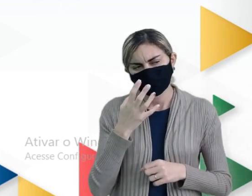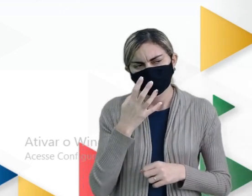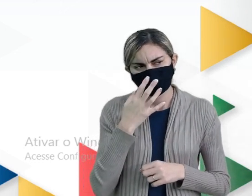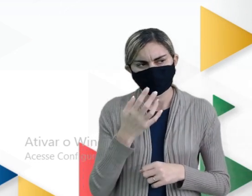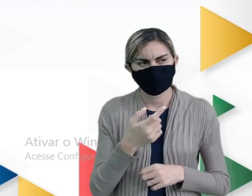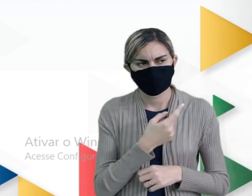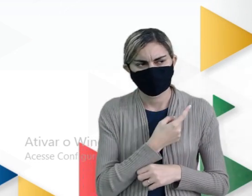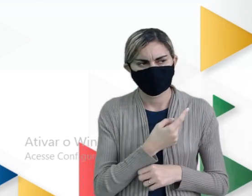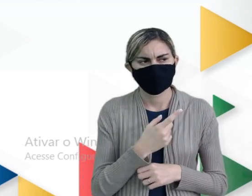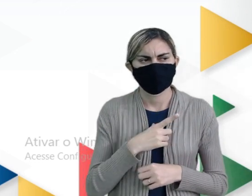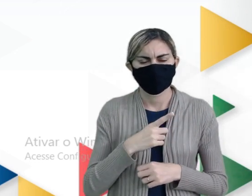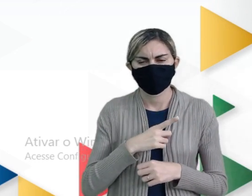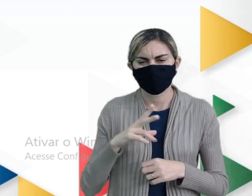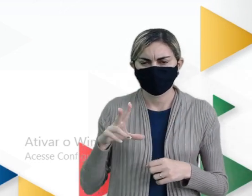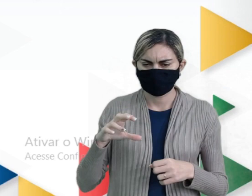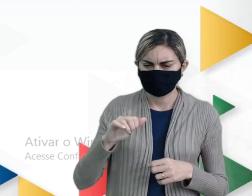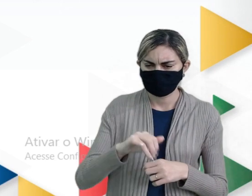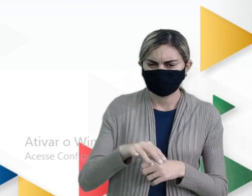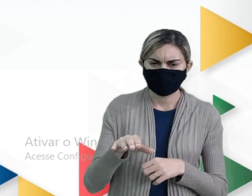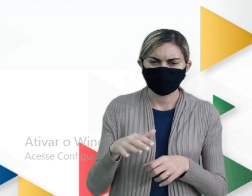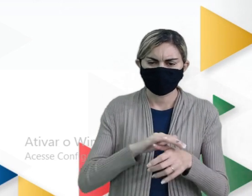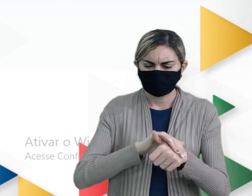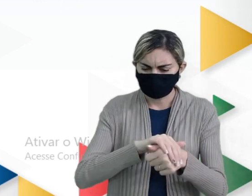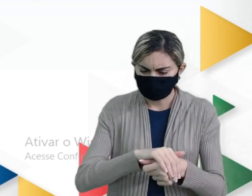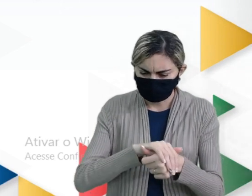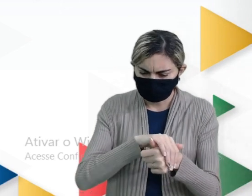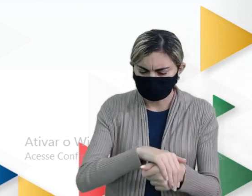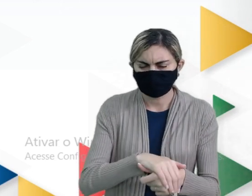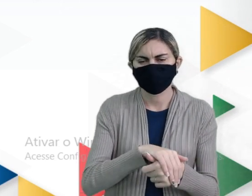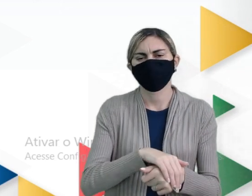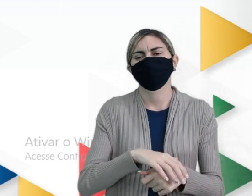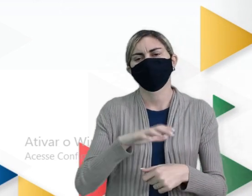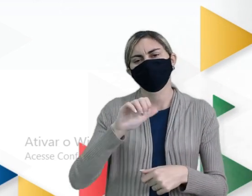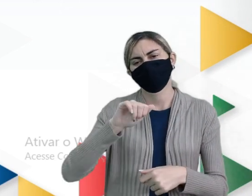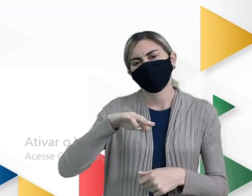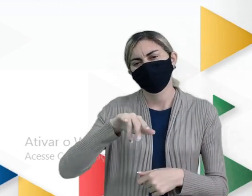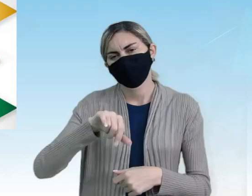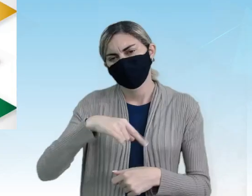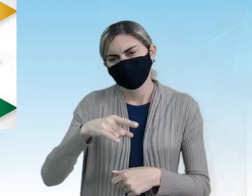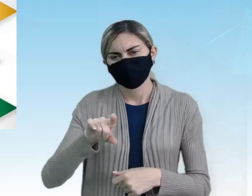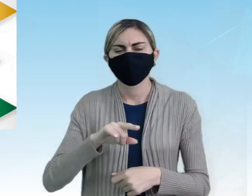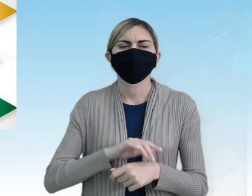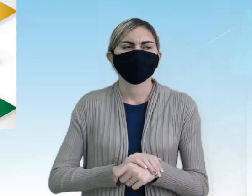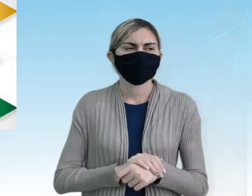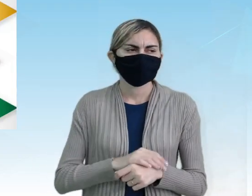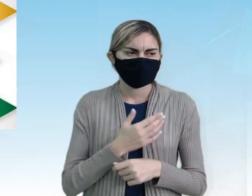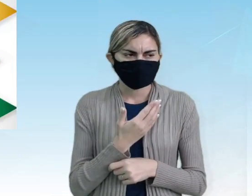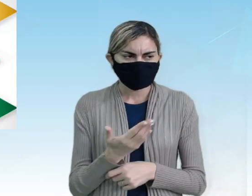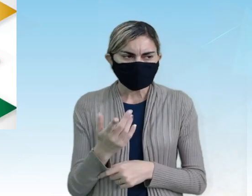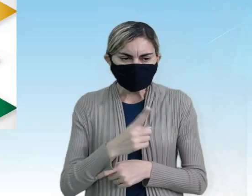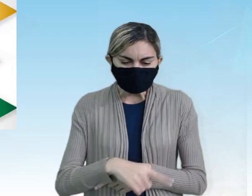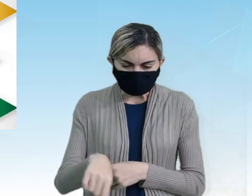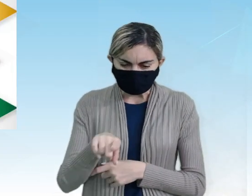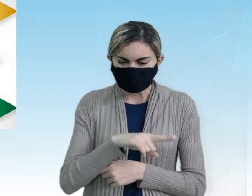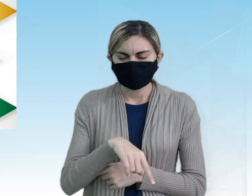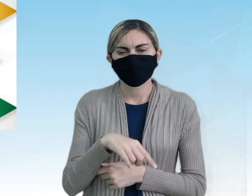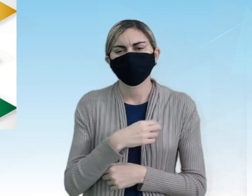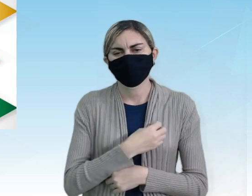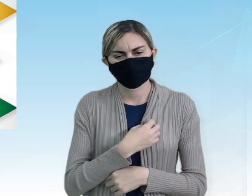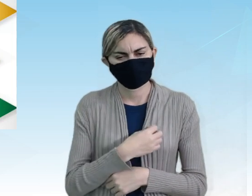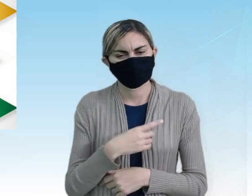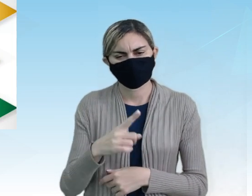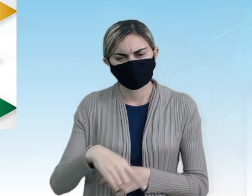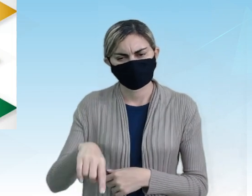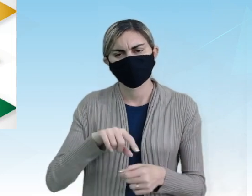que a gente tem um camaleão, tem uma tartaruga, você mesmo. Você é um ser pluricelular. Nós somos seres que